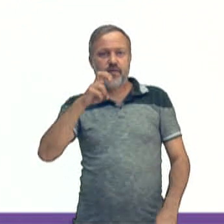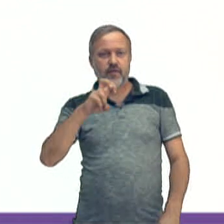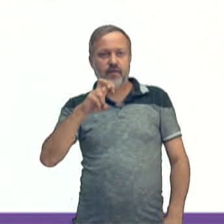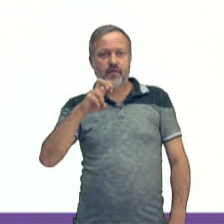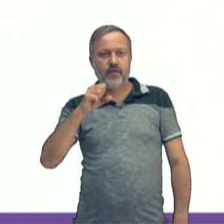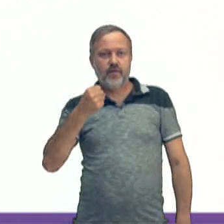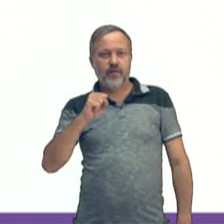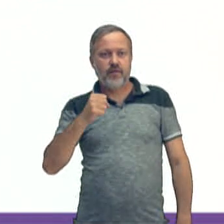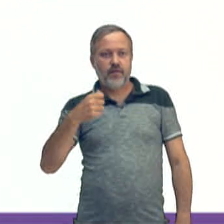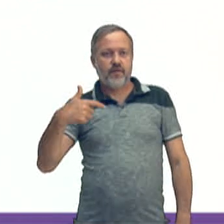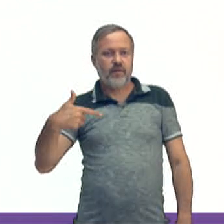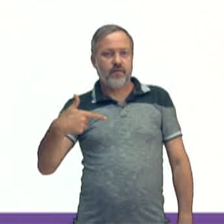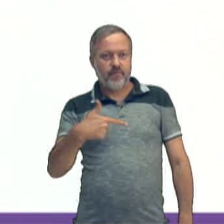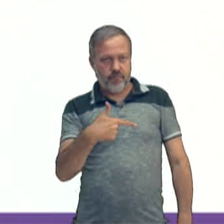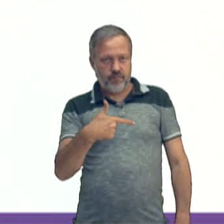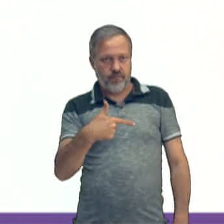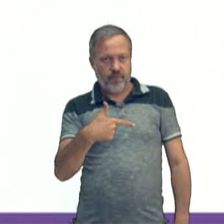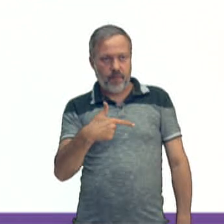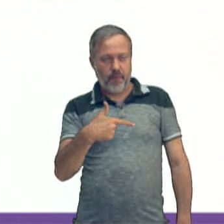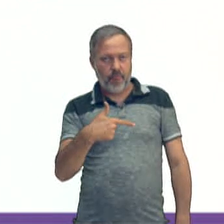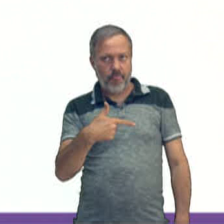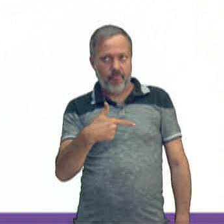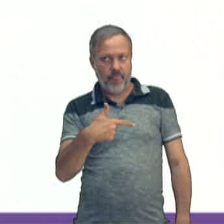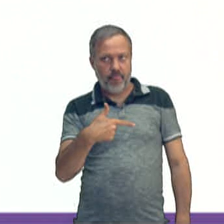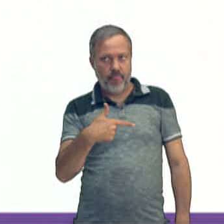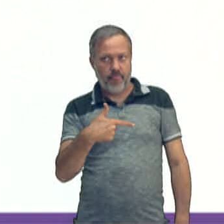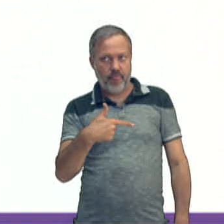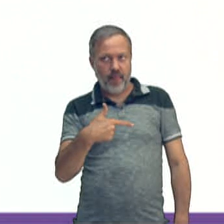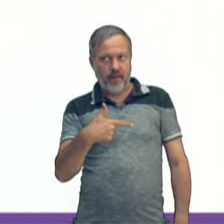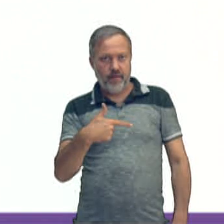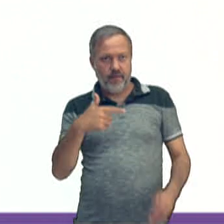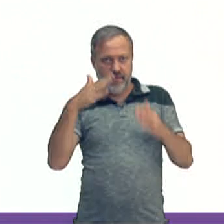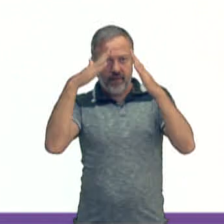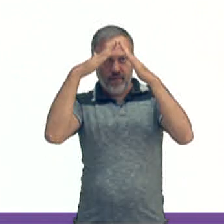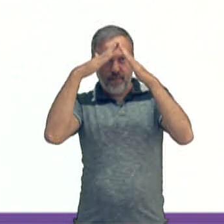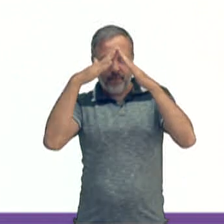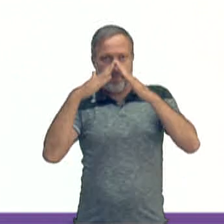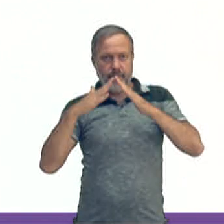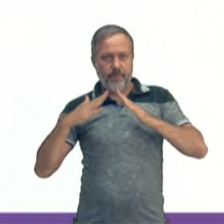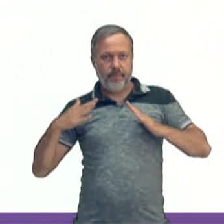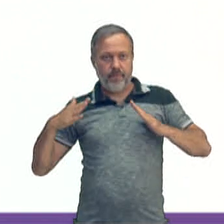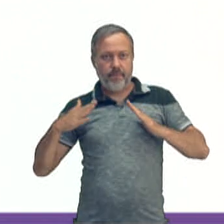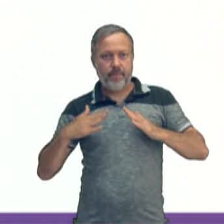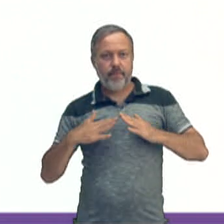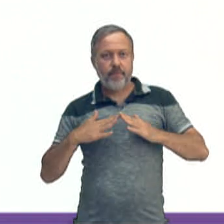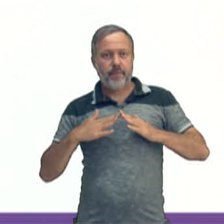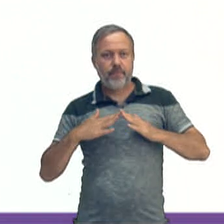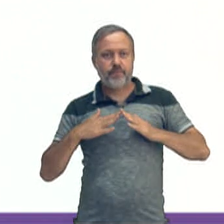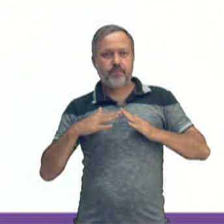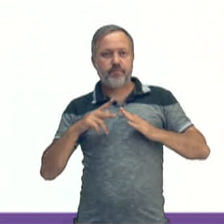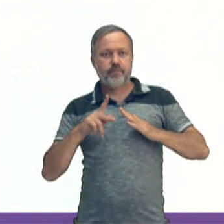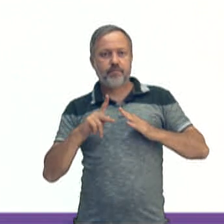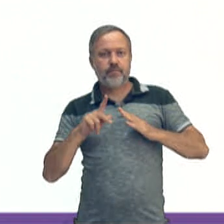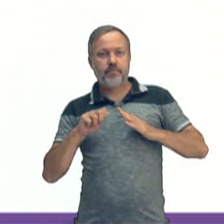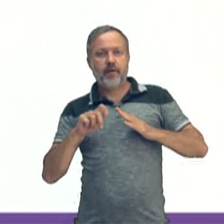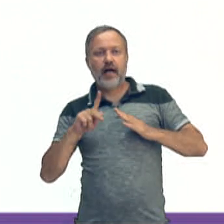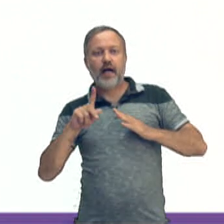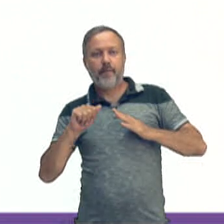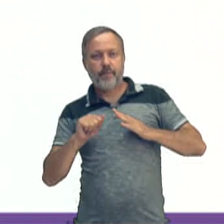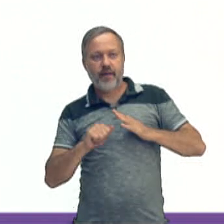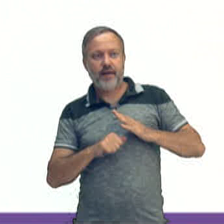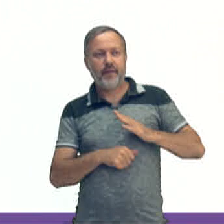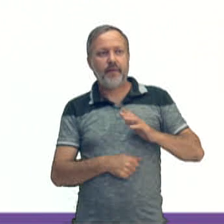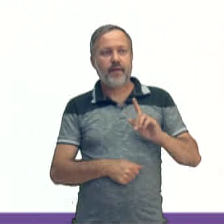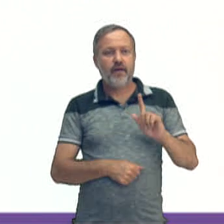pelo Papa Gregório XIII, por isso gregoriano, por conta do Papa